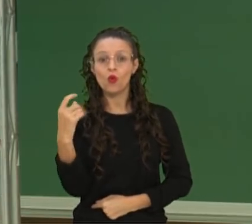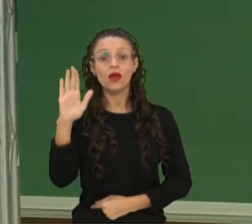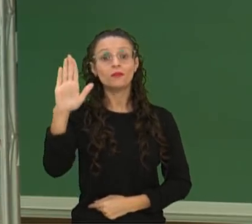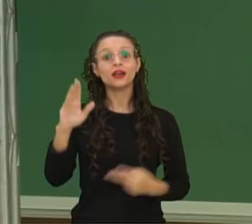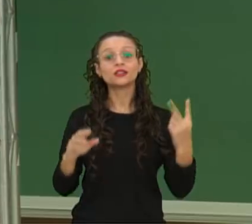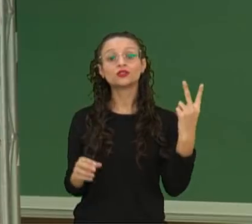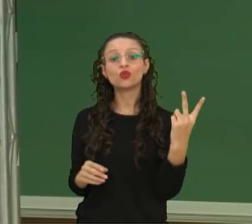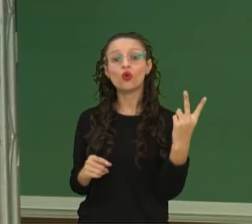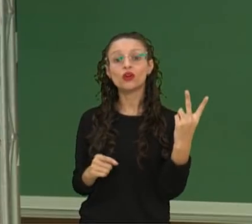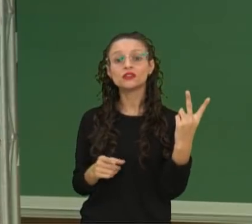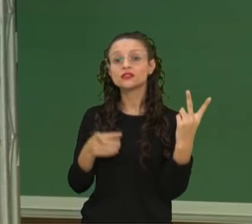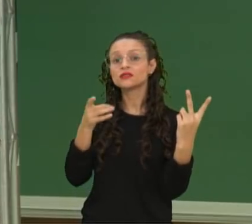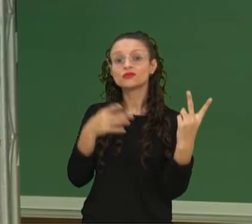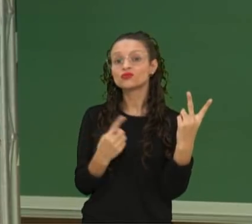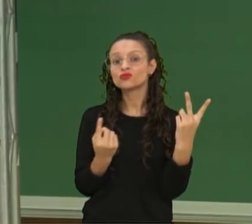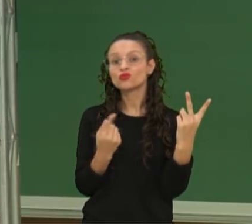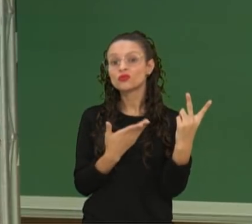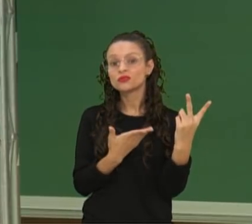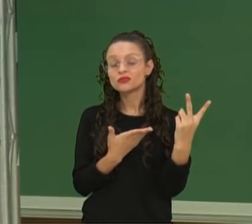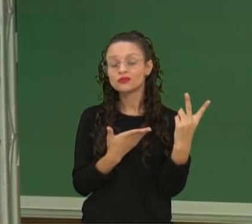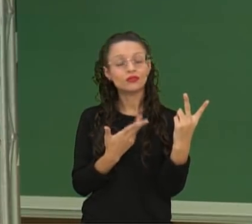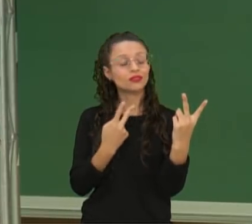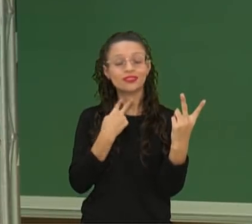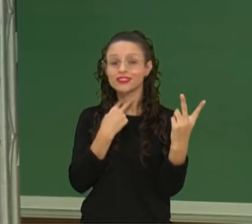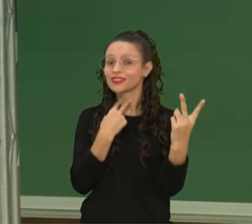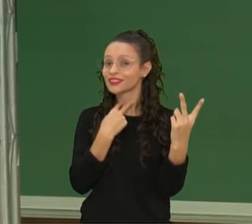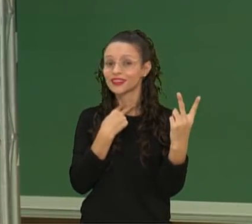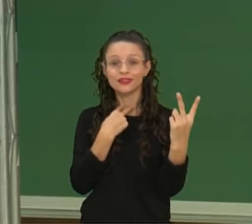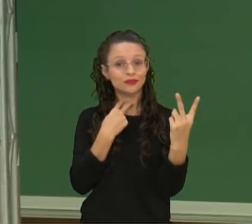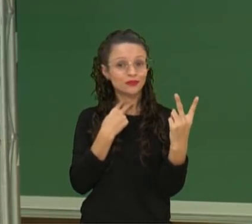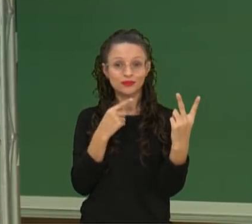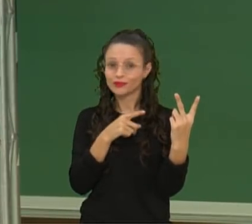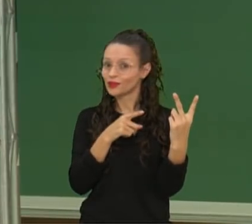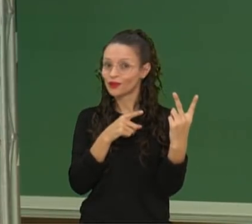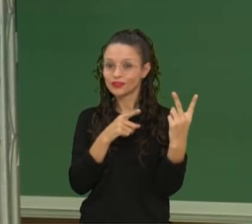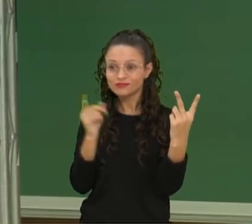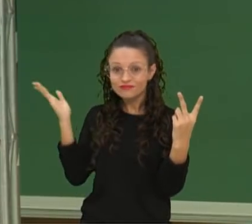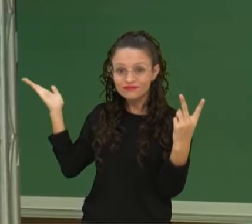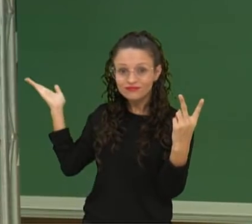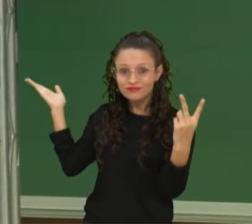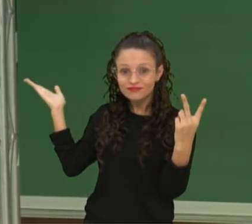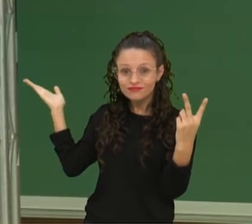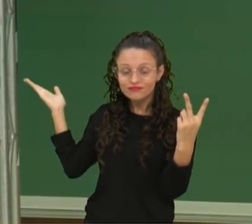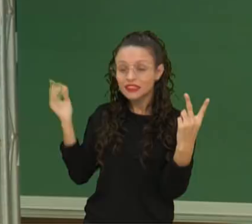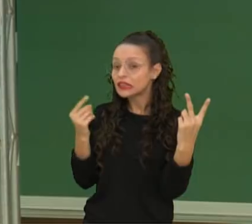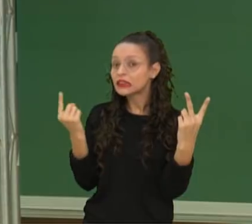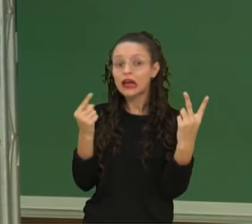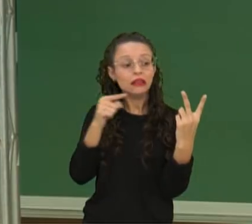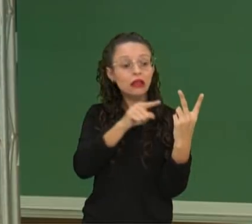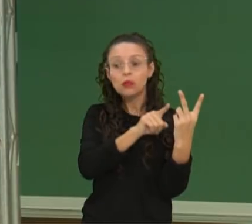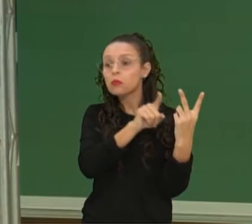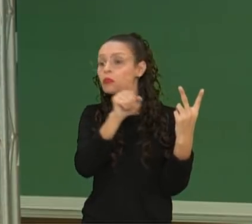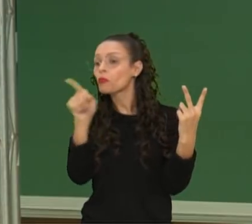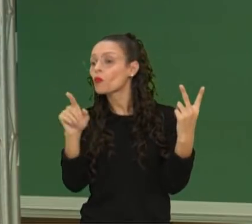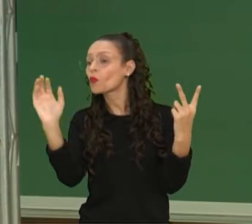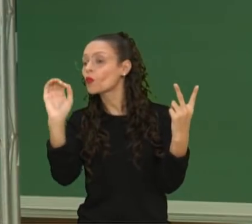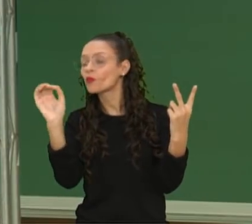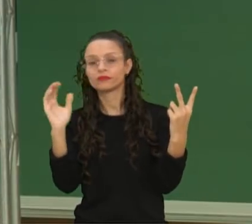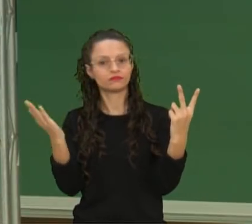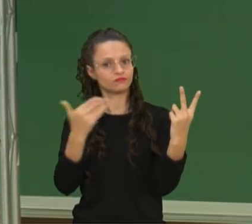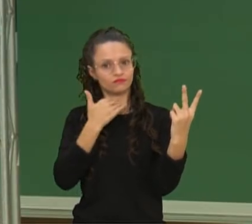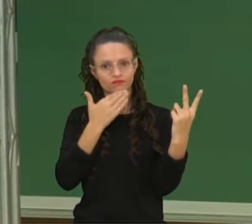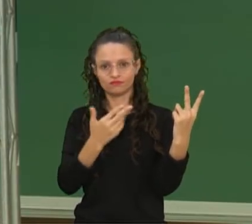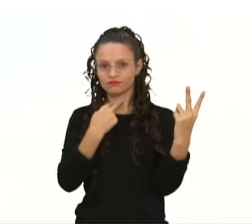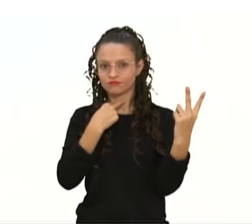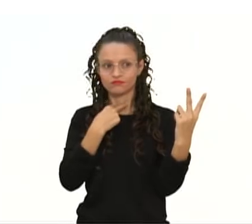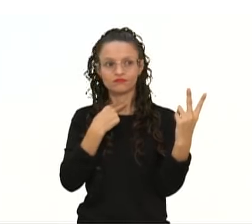2 estaria sobrando. Eu não posso ter aqui sobrando um elemento sem correspondente com lá. Beleza? Então, nesse